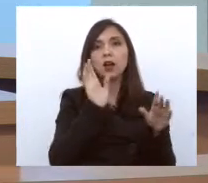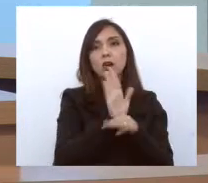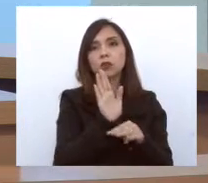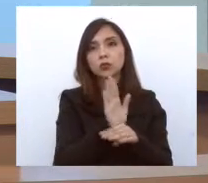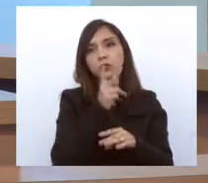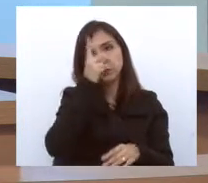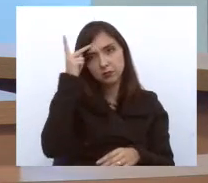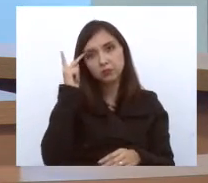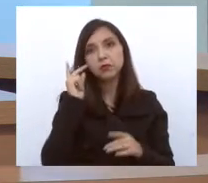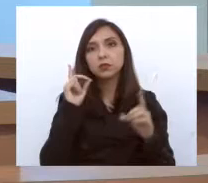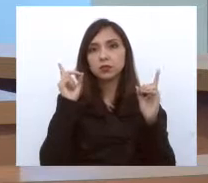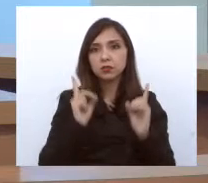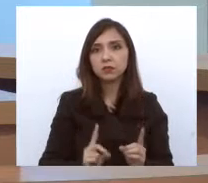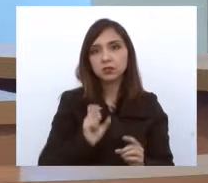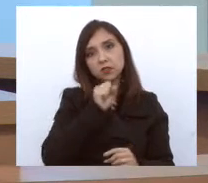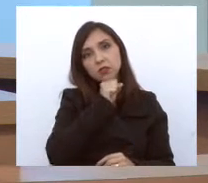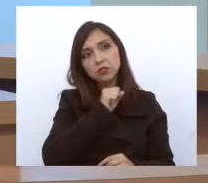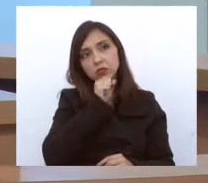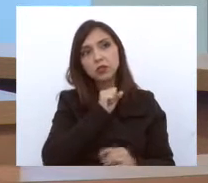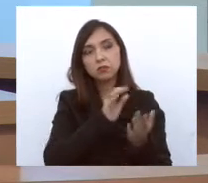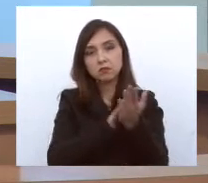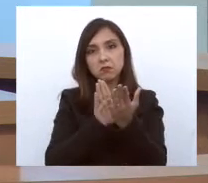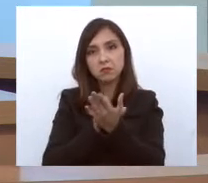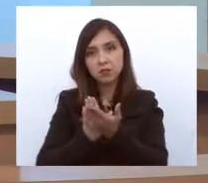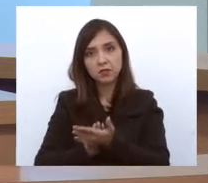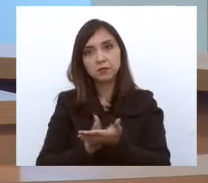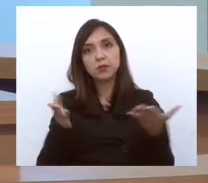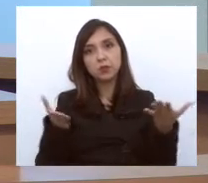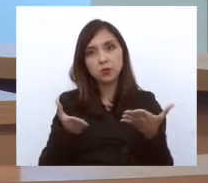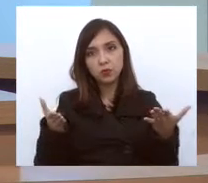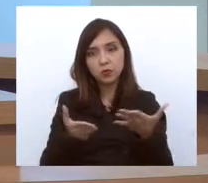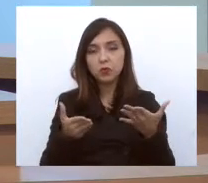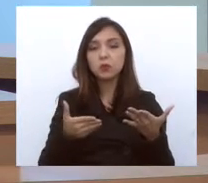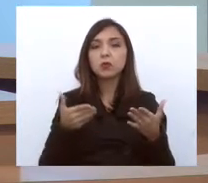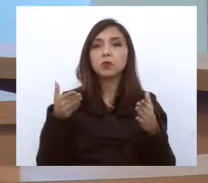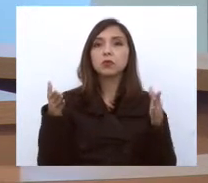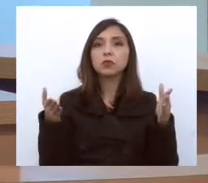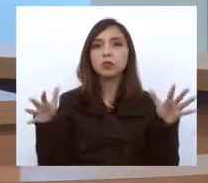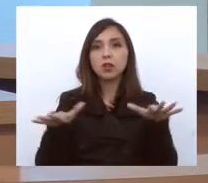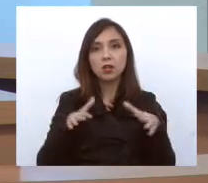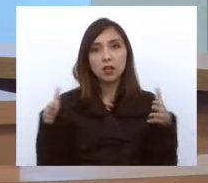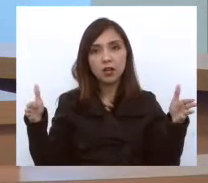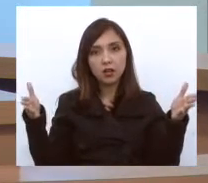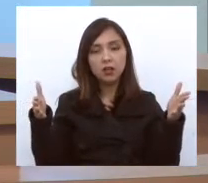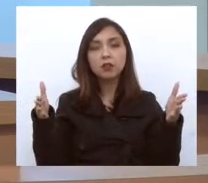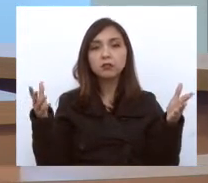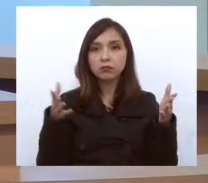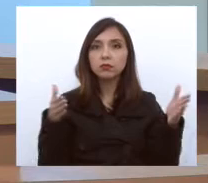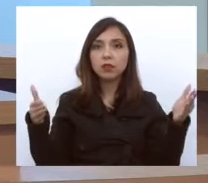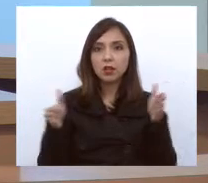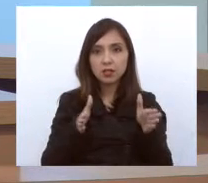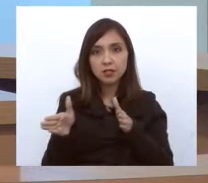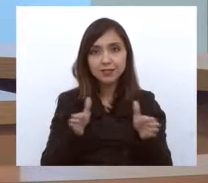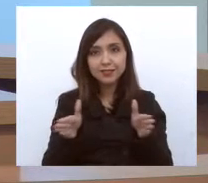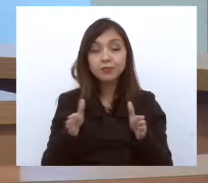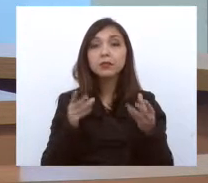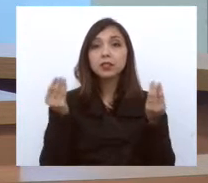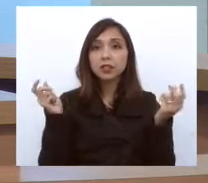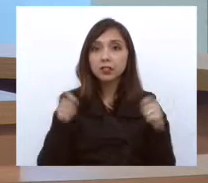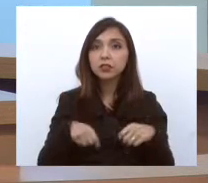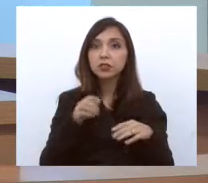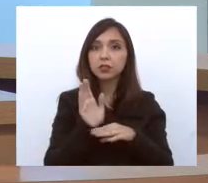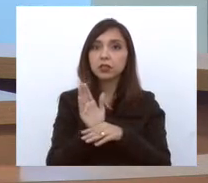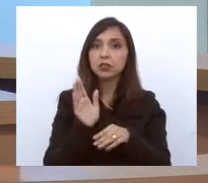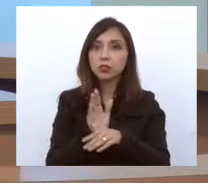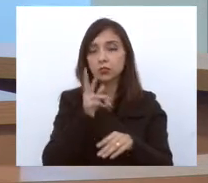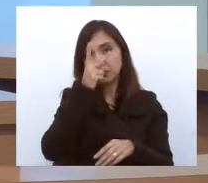pessoas idosas e deficientes. Então, parabenizar a sensibilidade desse legislador no sentido de apoiar